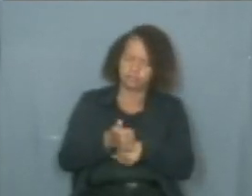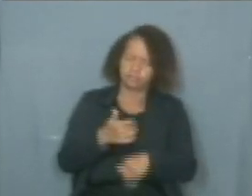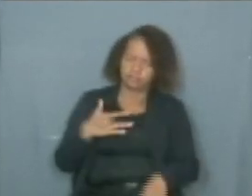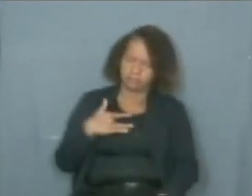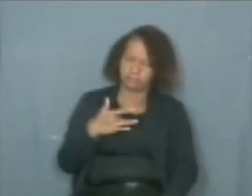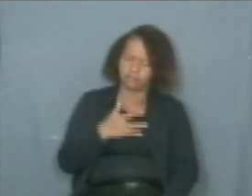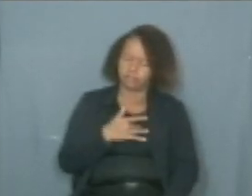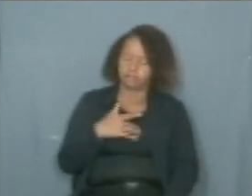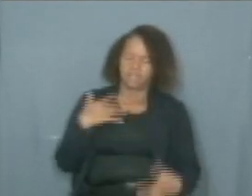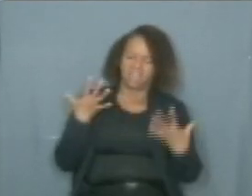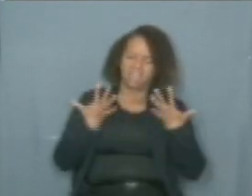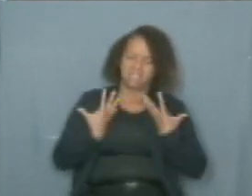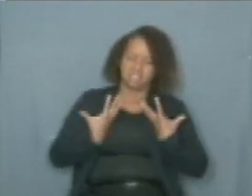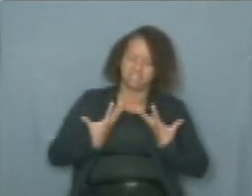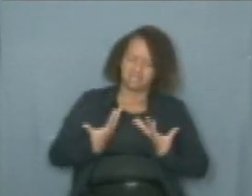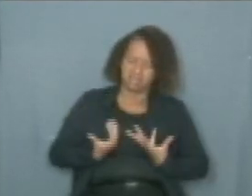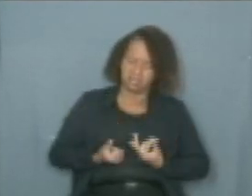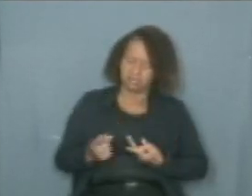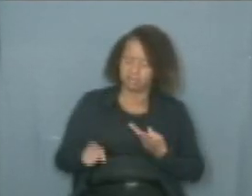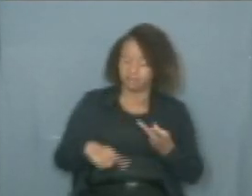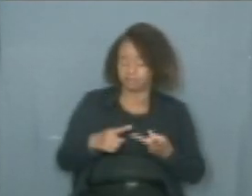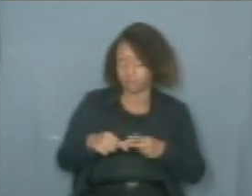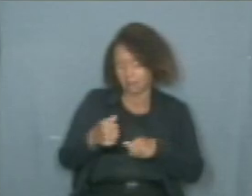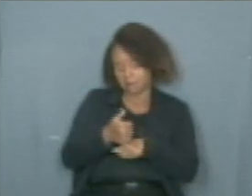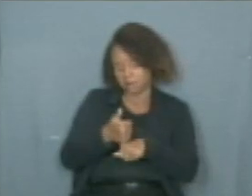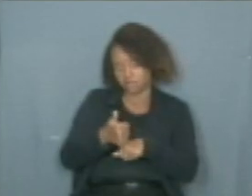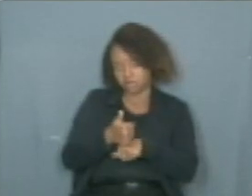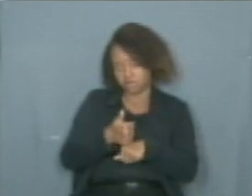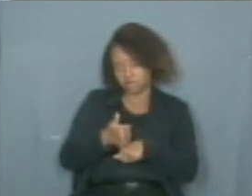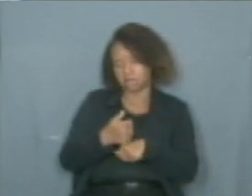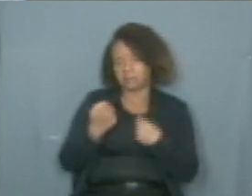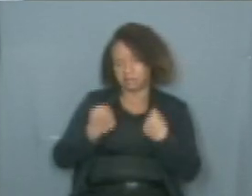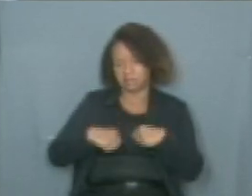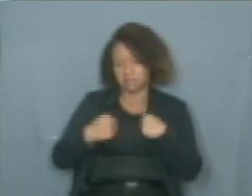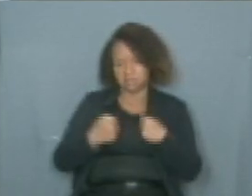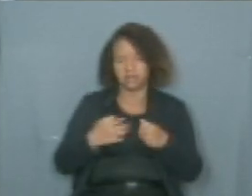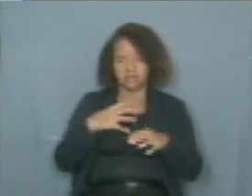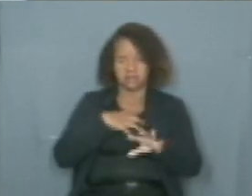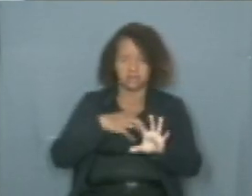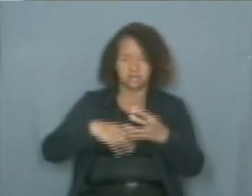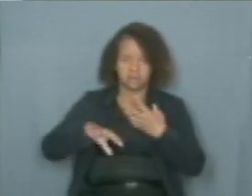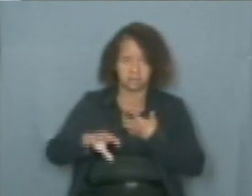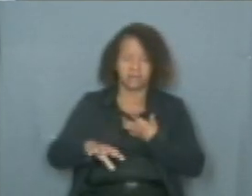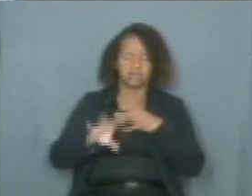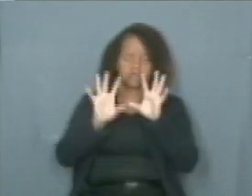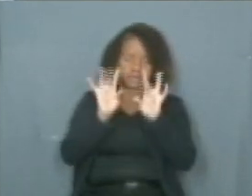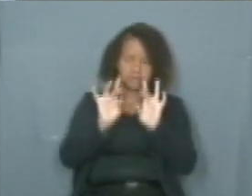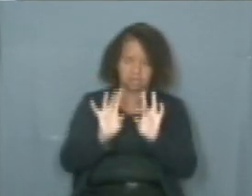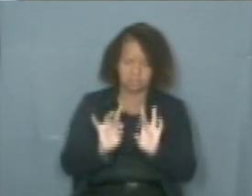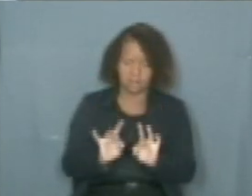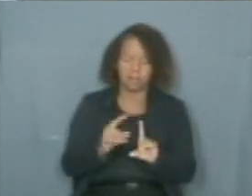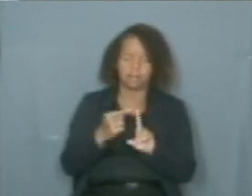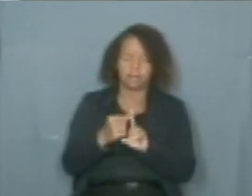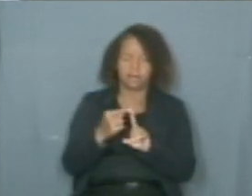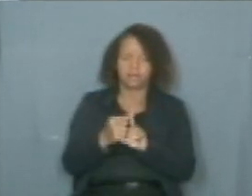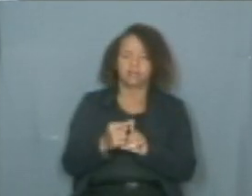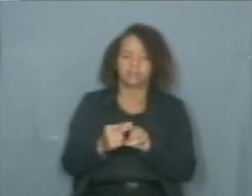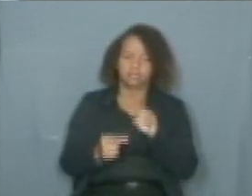saúde sobrecarregados, são profissionais de saúde que precisam de uma sensibilidade especial, porque estão lidando com